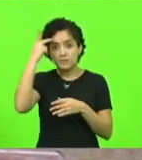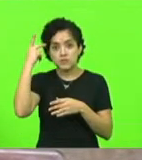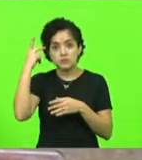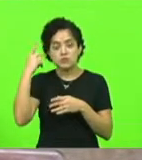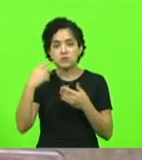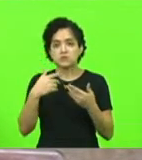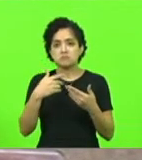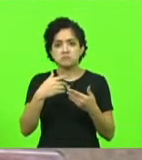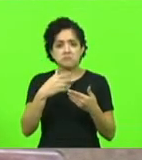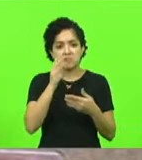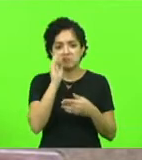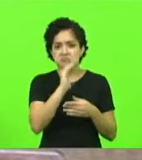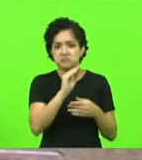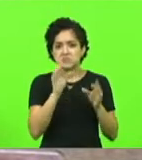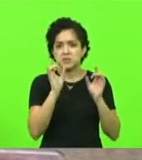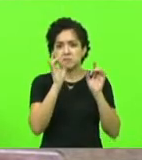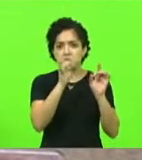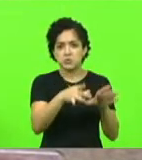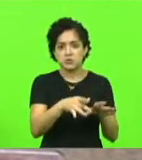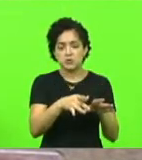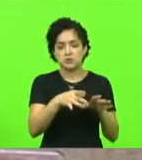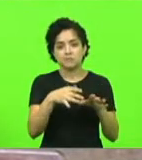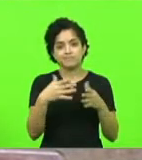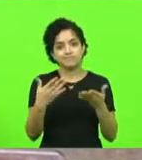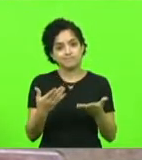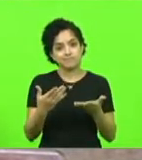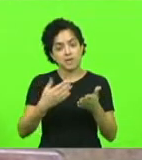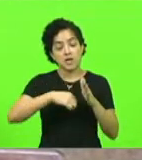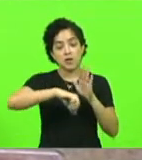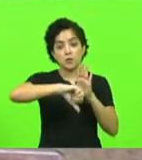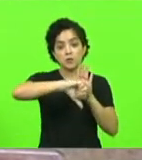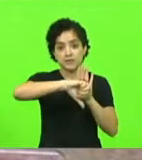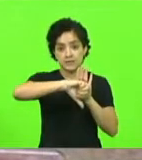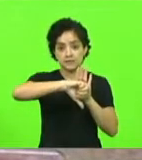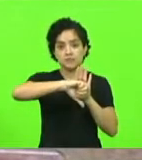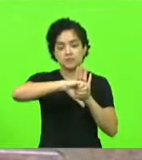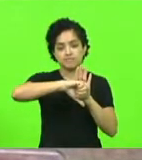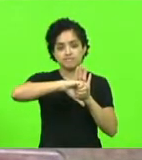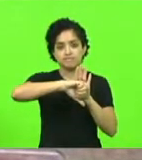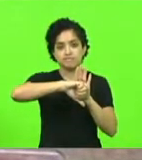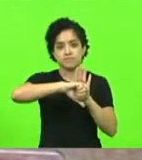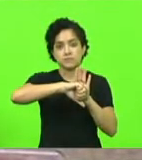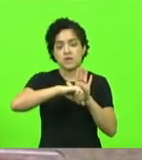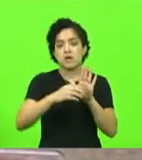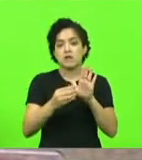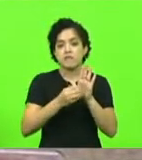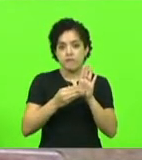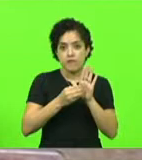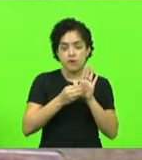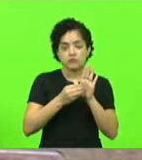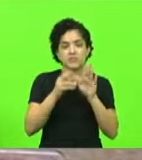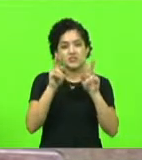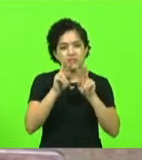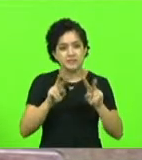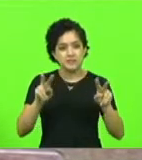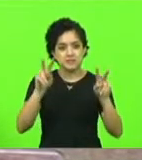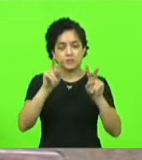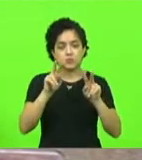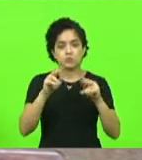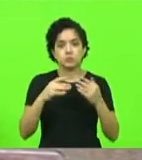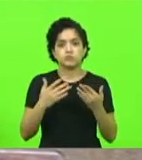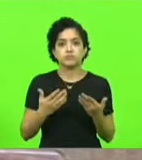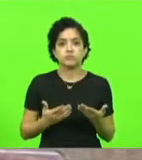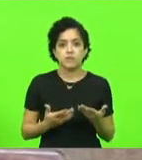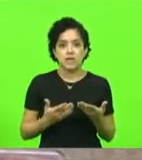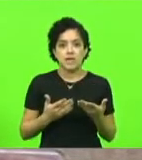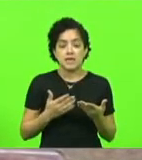velho. É um crime que foi feito com o país, uma falta de visão, e disseram que aquela